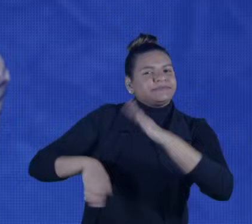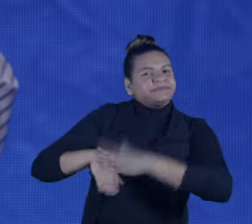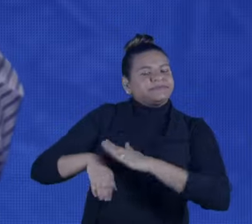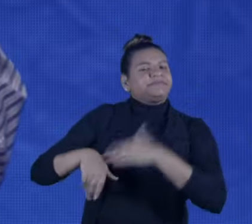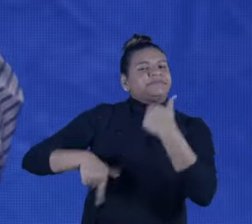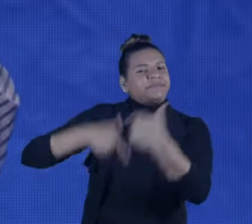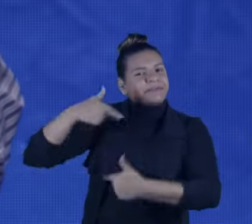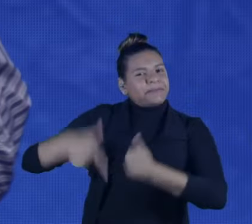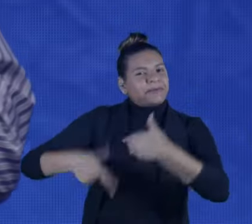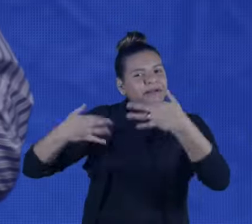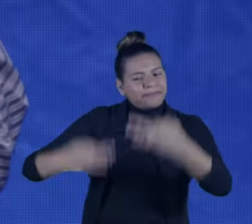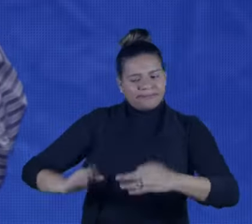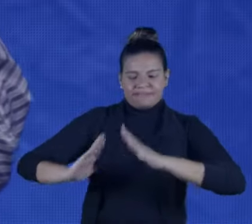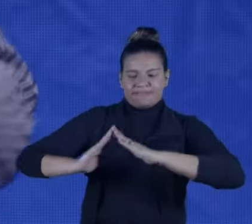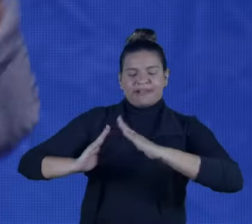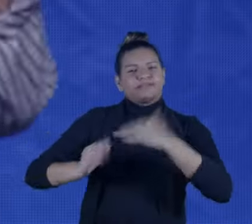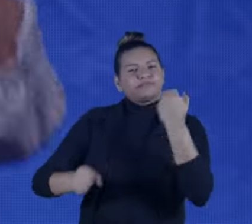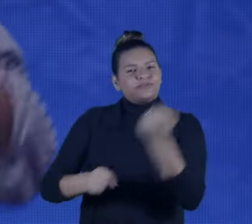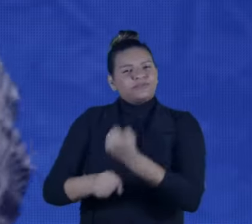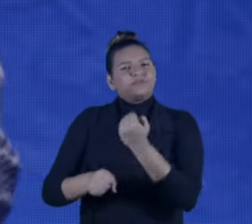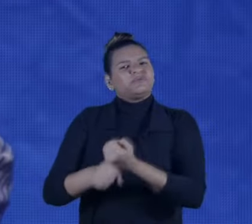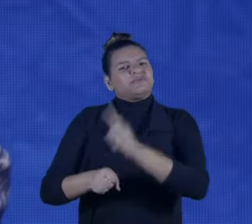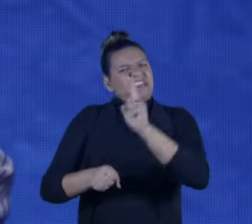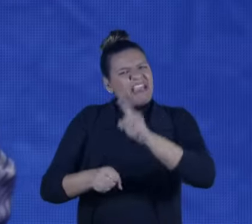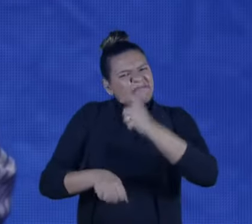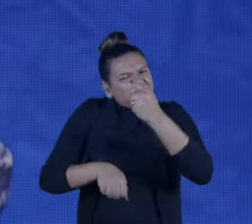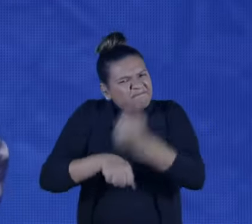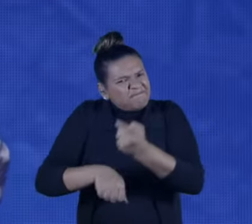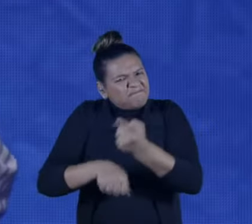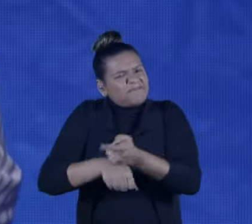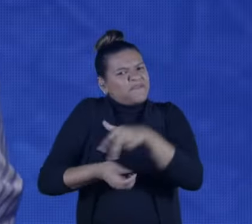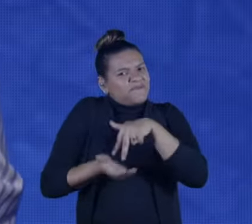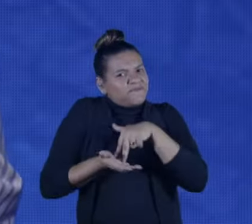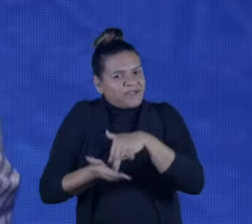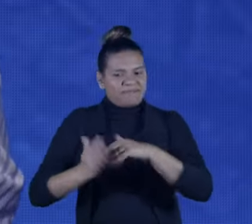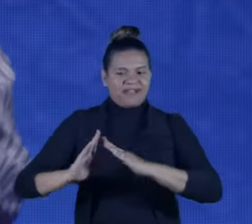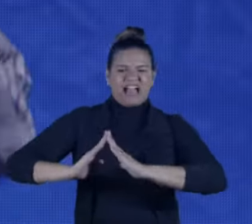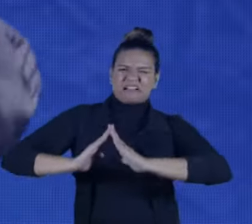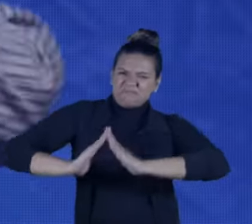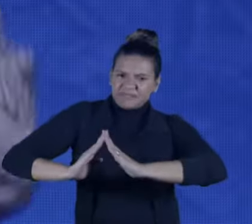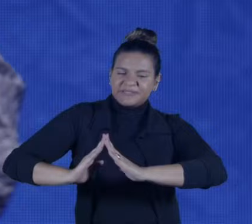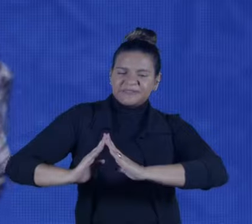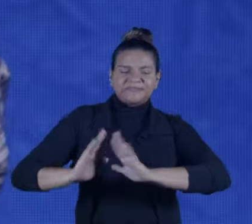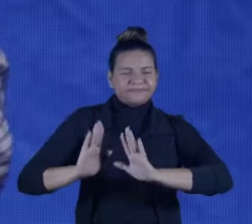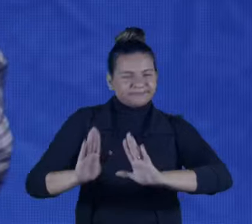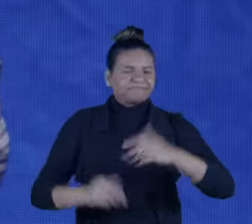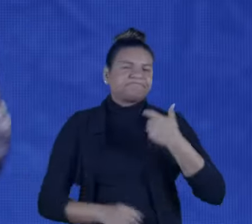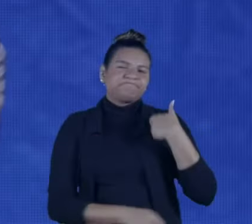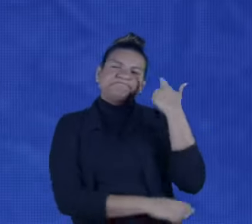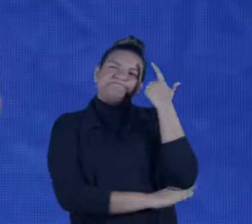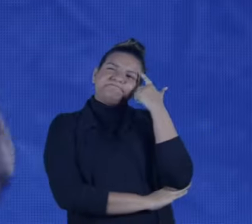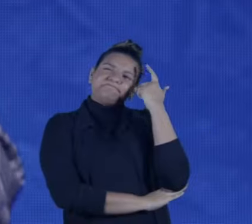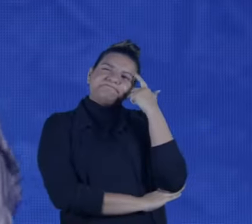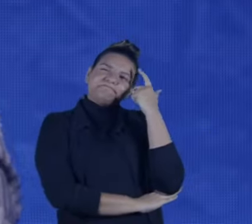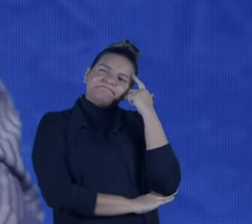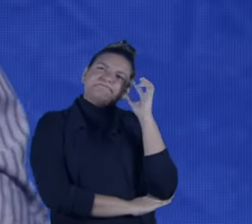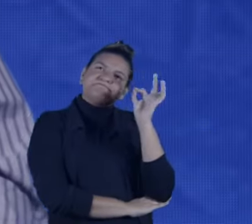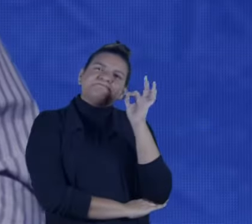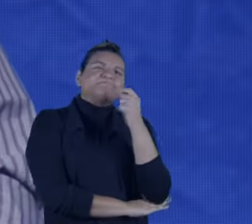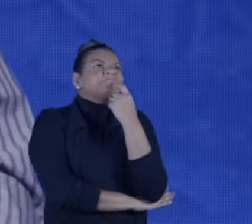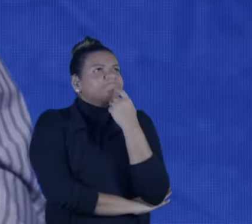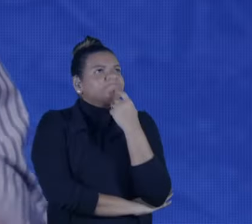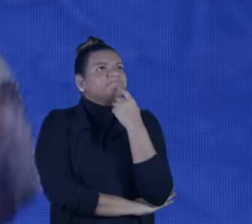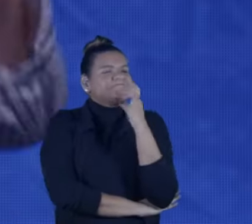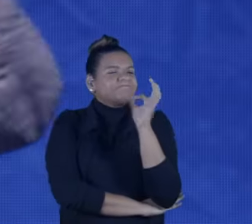né, construir uma casa que fosse sólida e tal. Mas isso, gente, na verdade eu comecei com essa